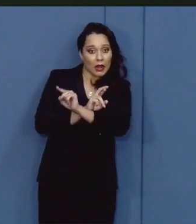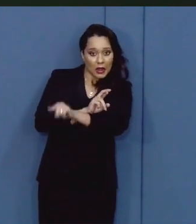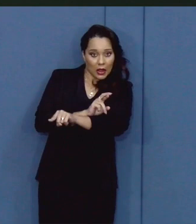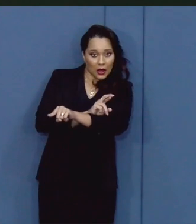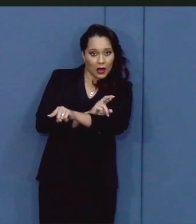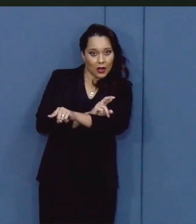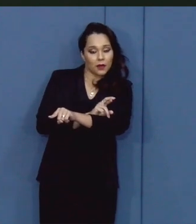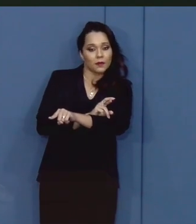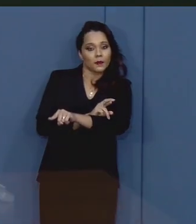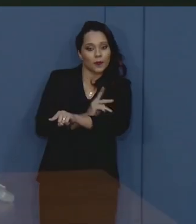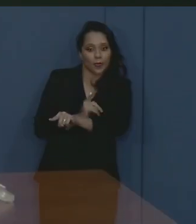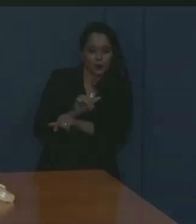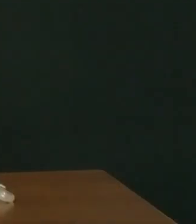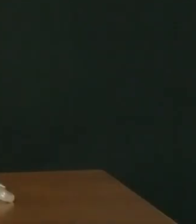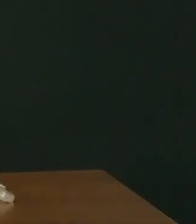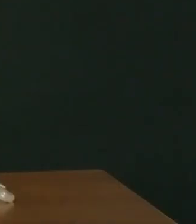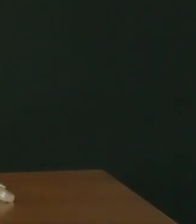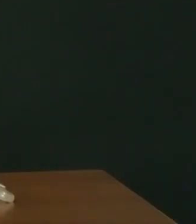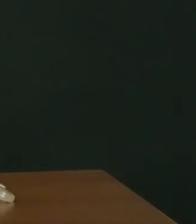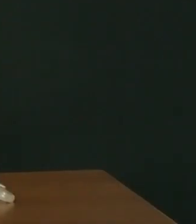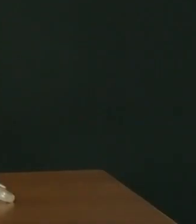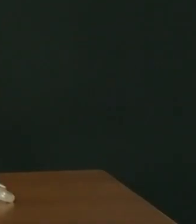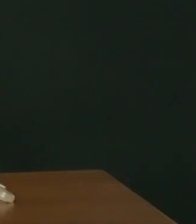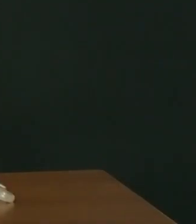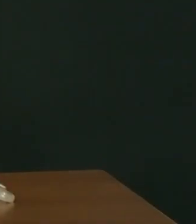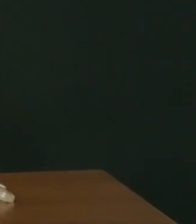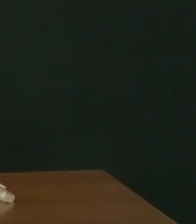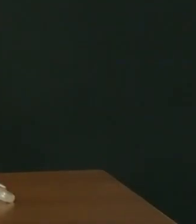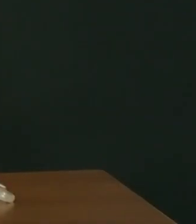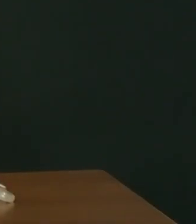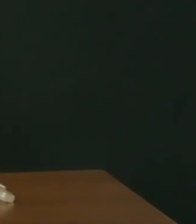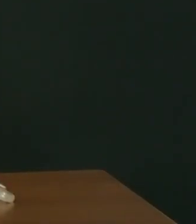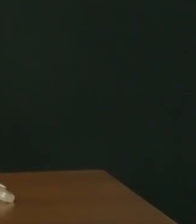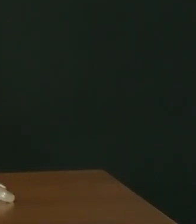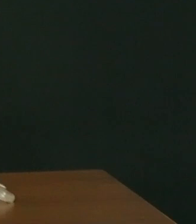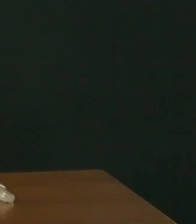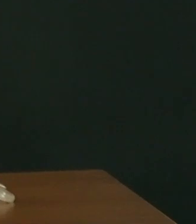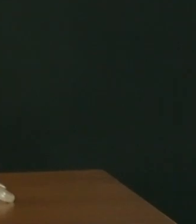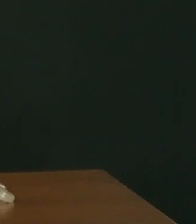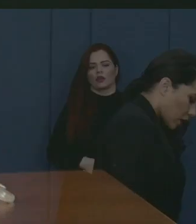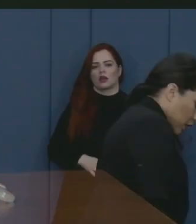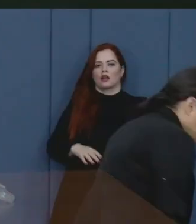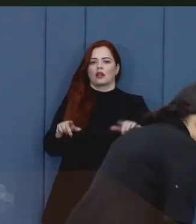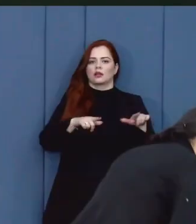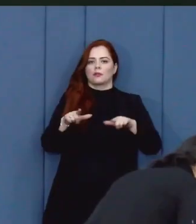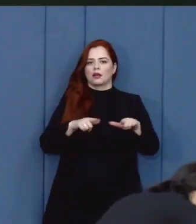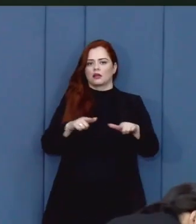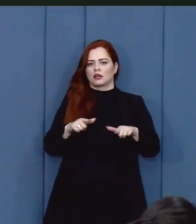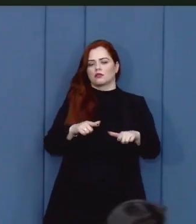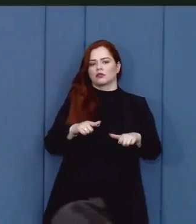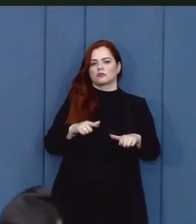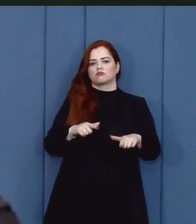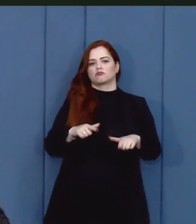lá e ele trabalhava numa agência governamental, lá não tinha como, porque tinha todo